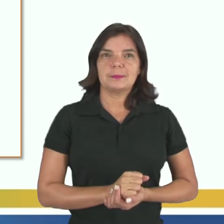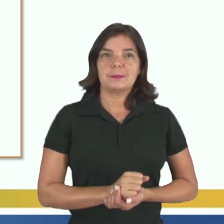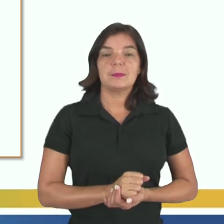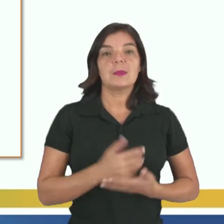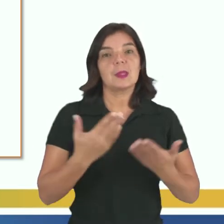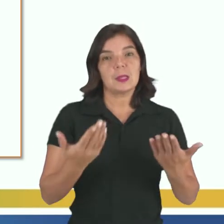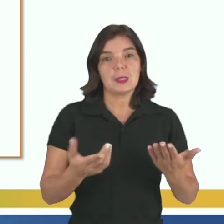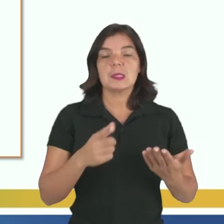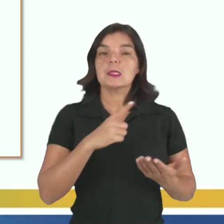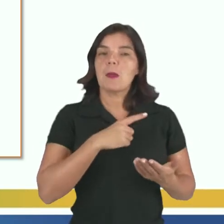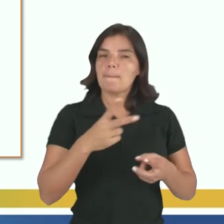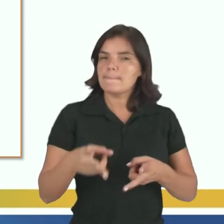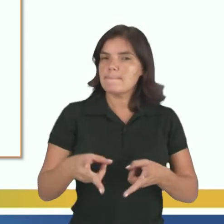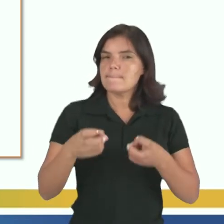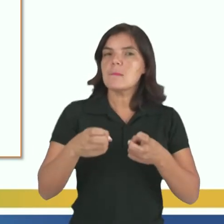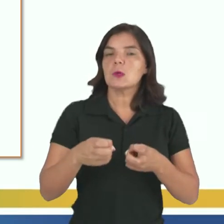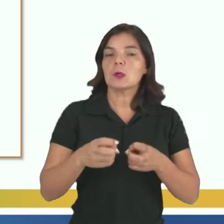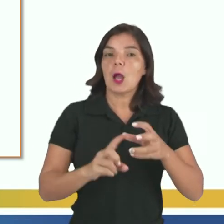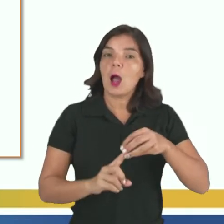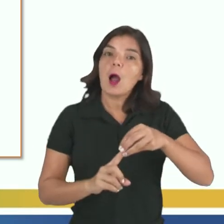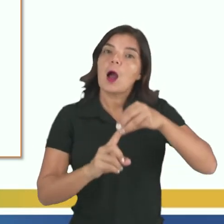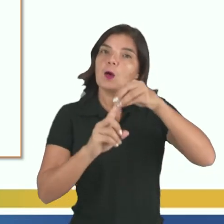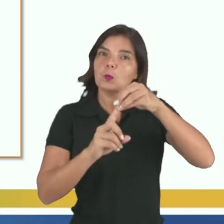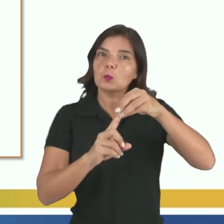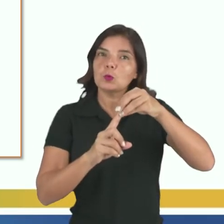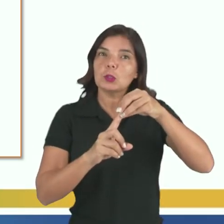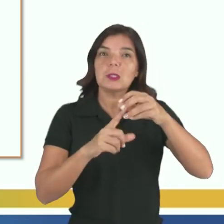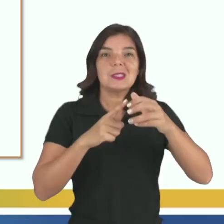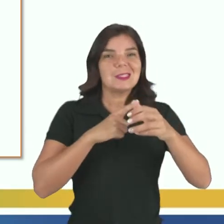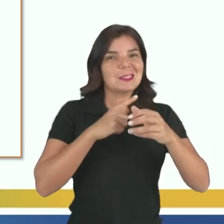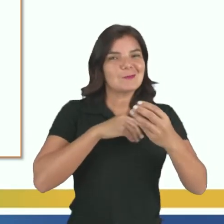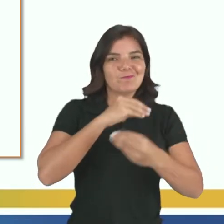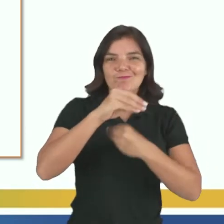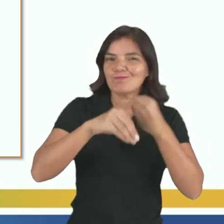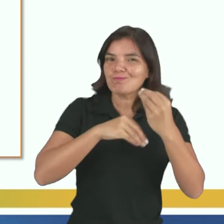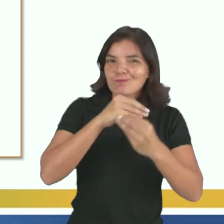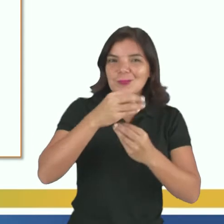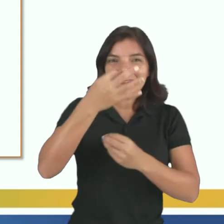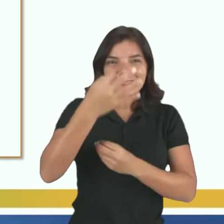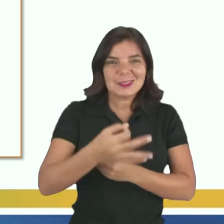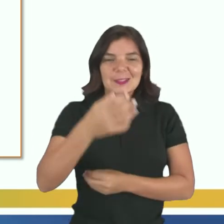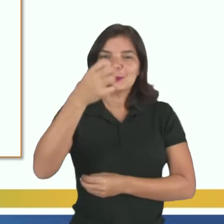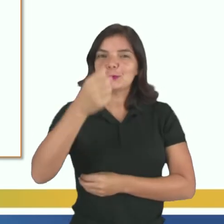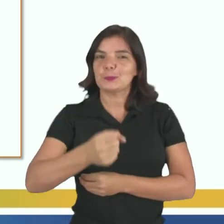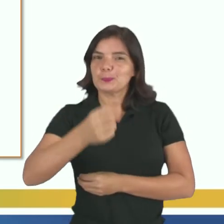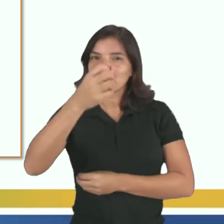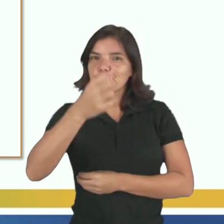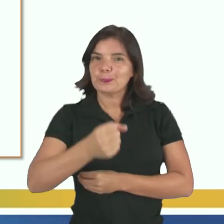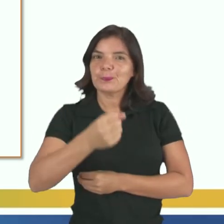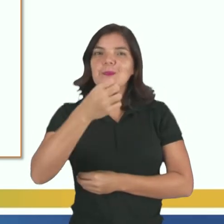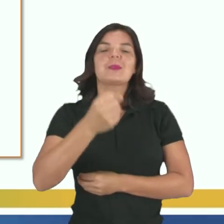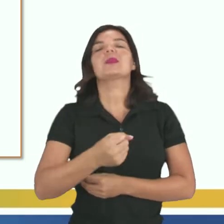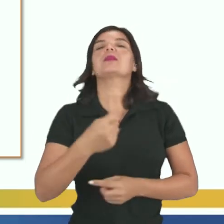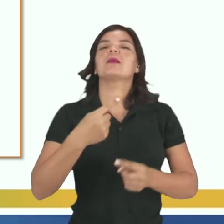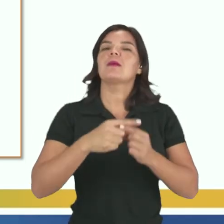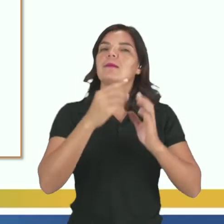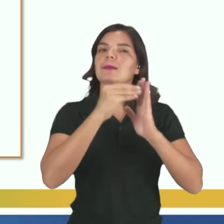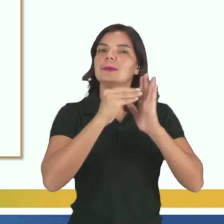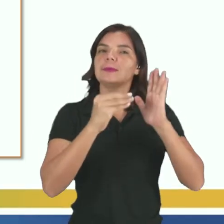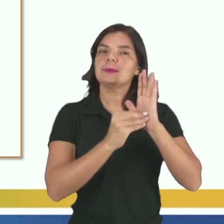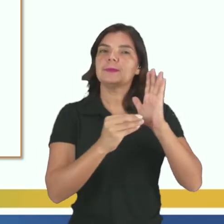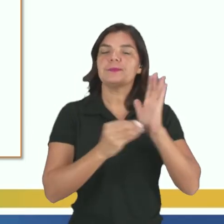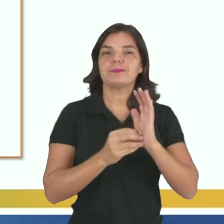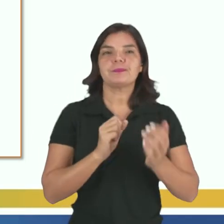Nesse caso aqui, a gente percebe que a única que não está relacionada corretamente seria o leite, né, a classificação